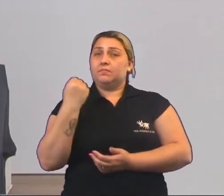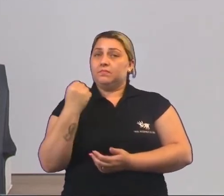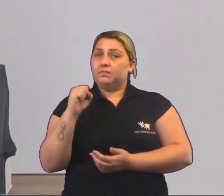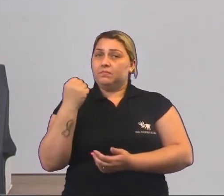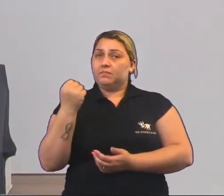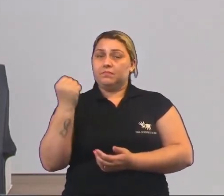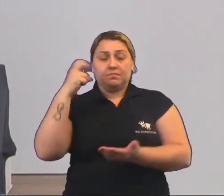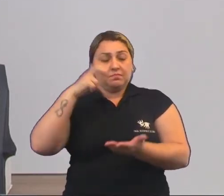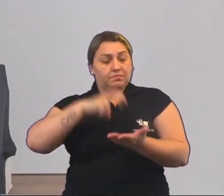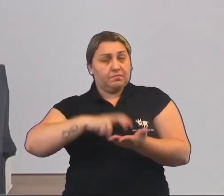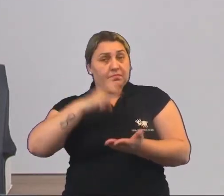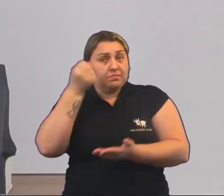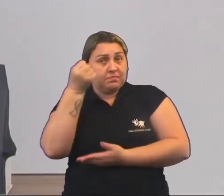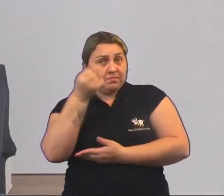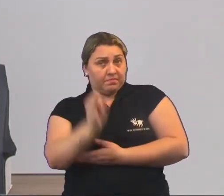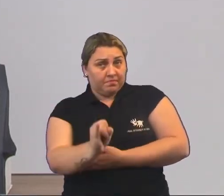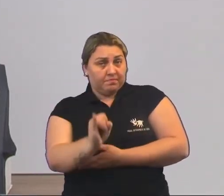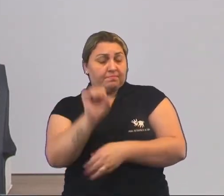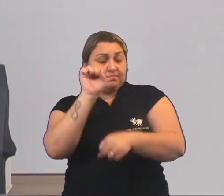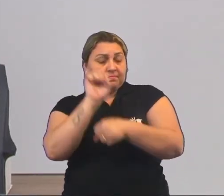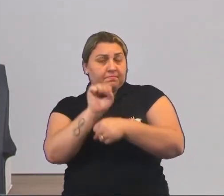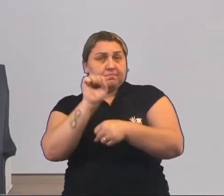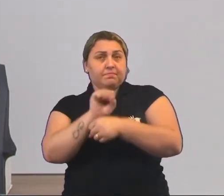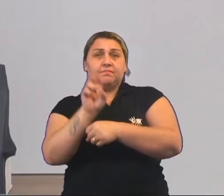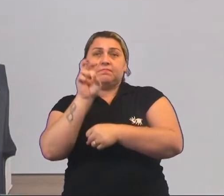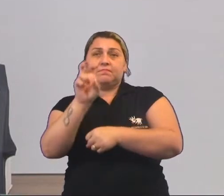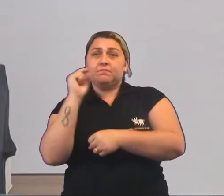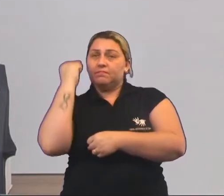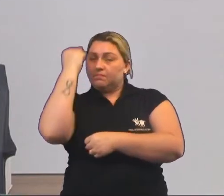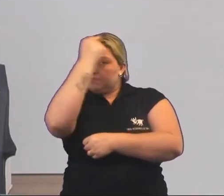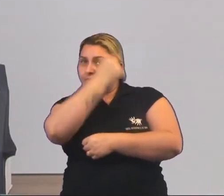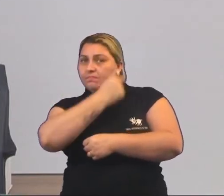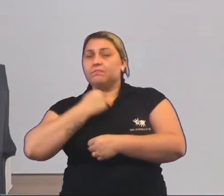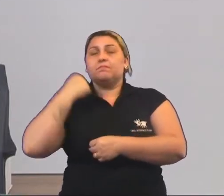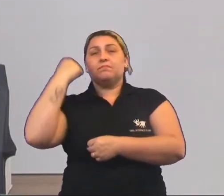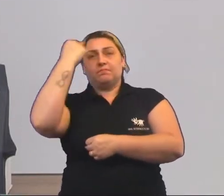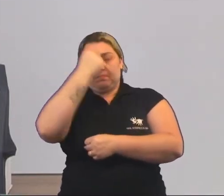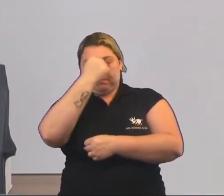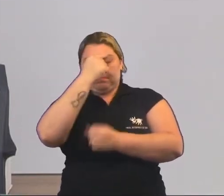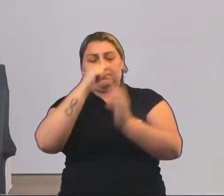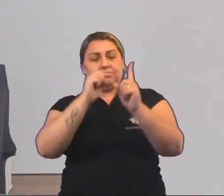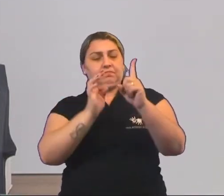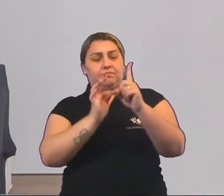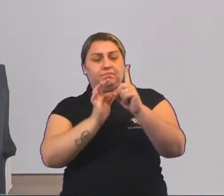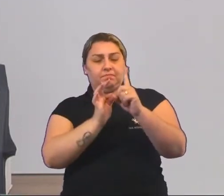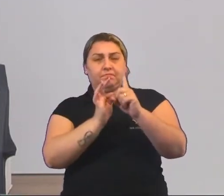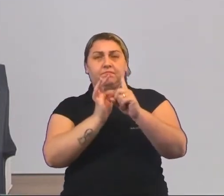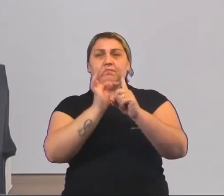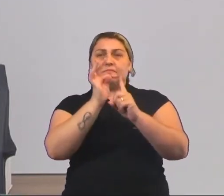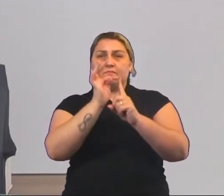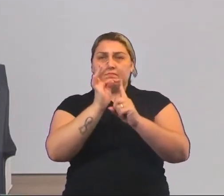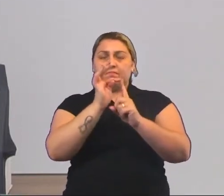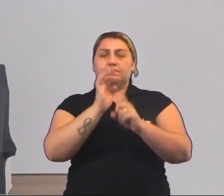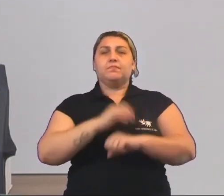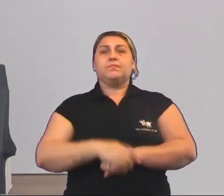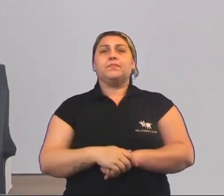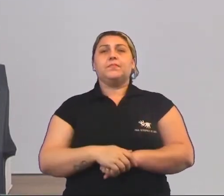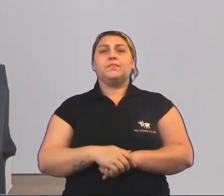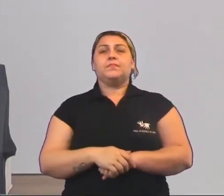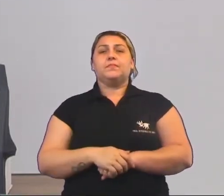horas da manhã. Se ela vai começar a verificar a temperatura 8 horas da